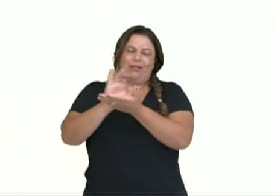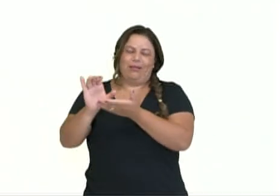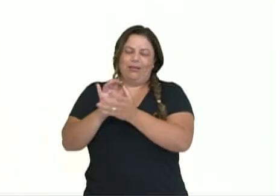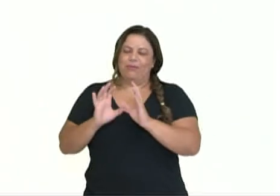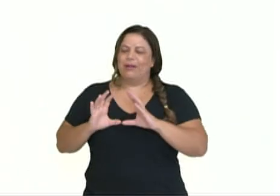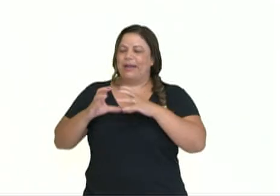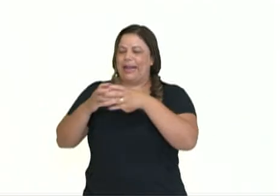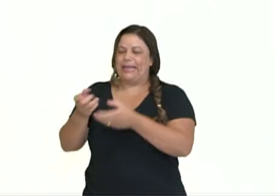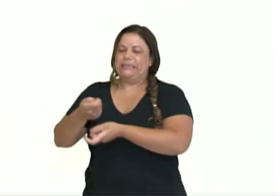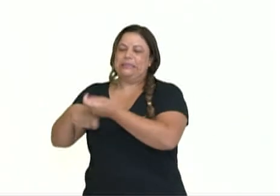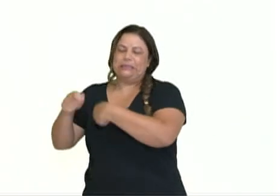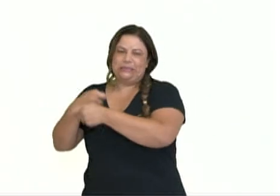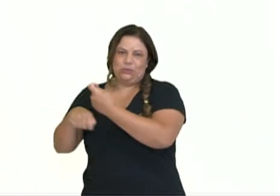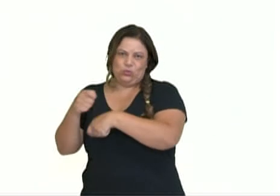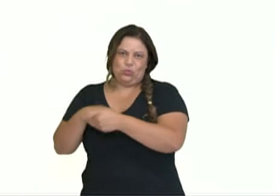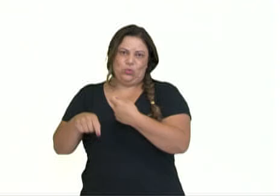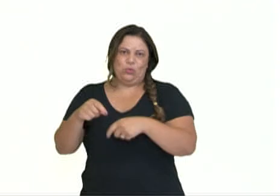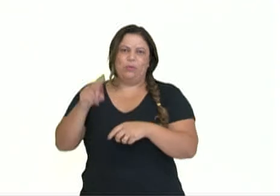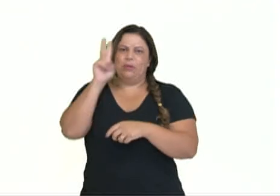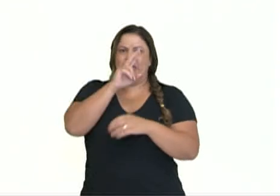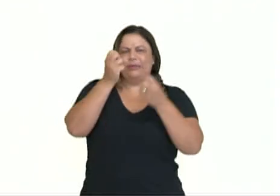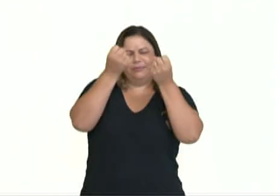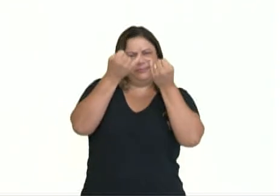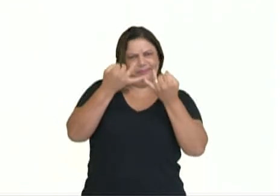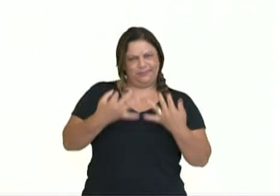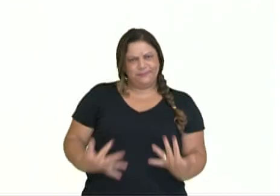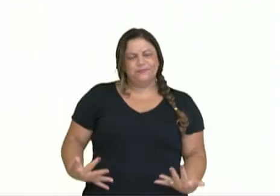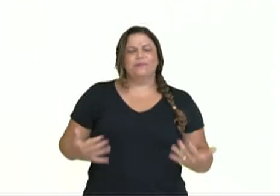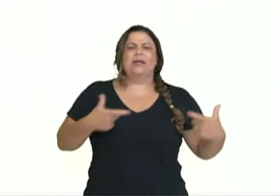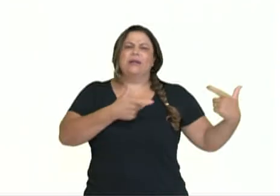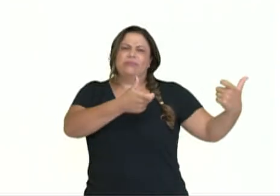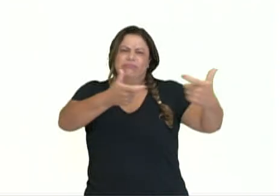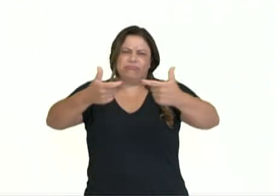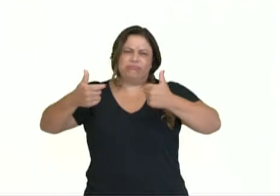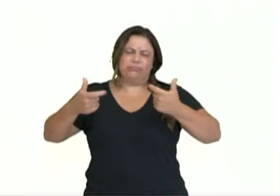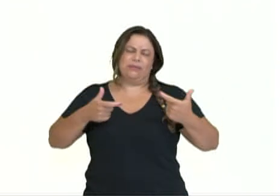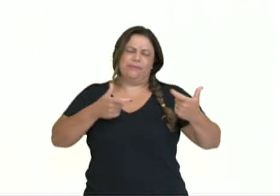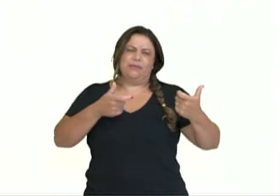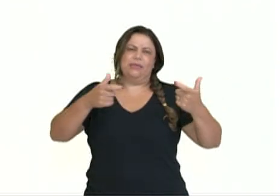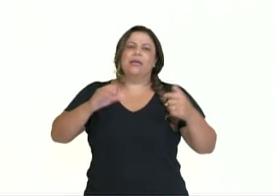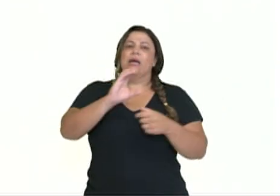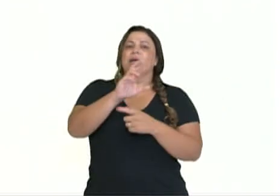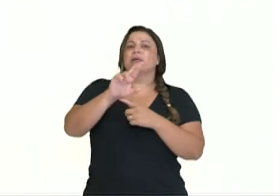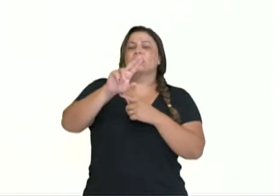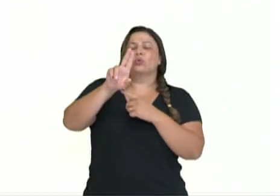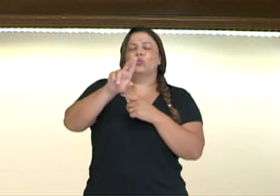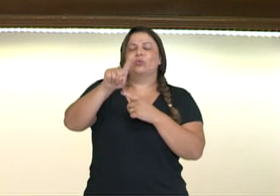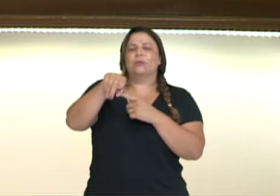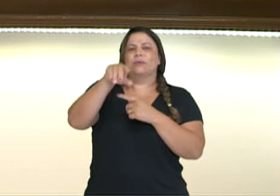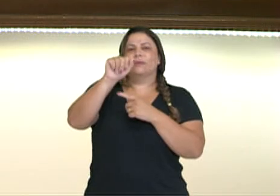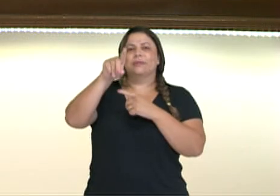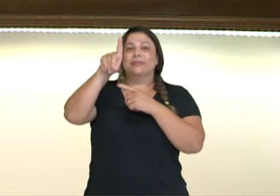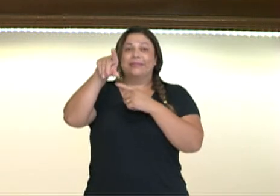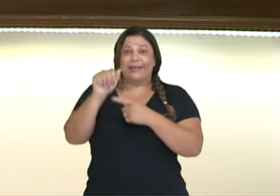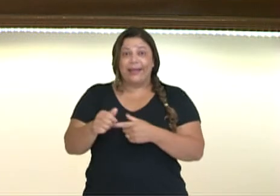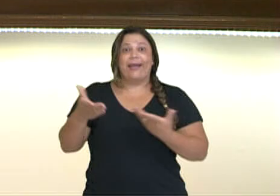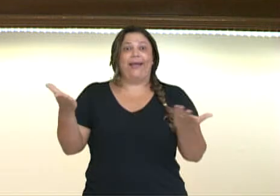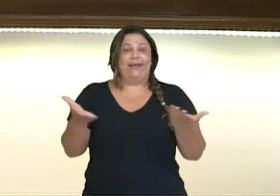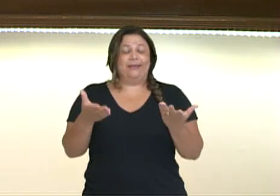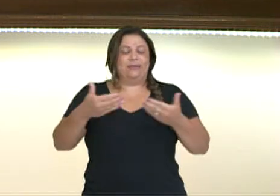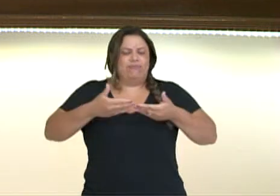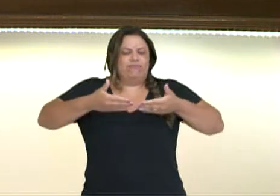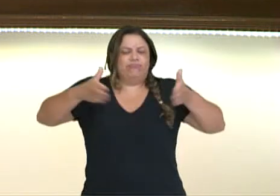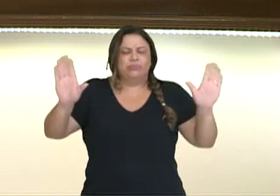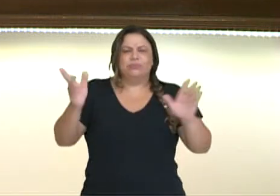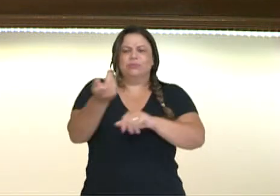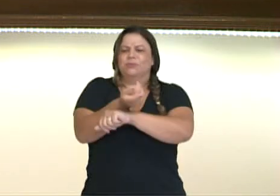as cruzadas abriram portas para o comércio com o Oriente e fez com que pessoas começassem a ganhar muito